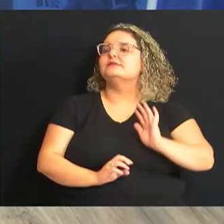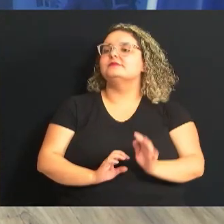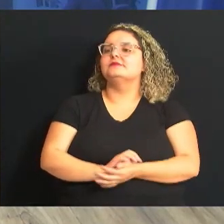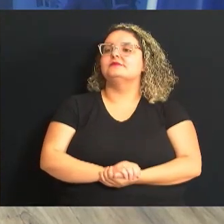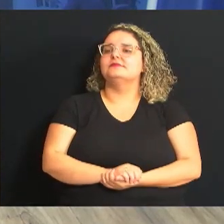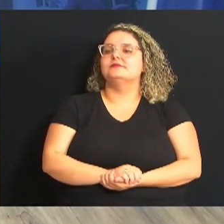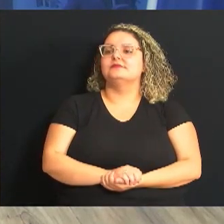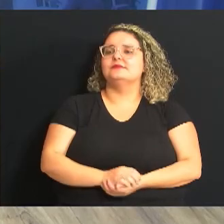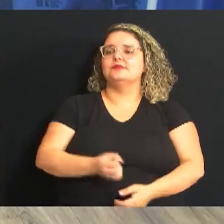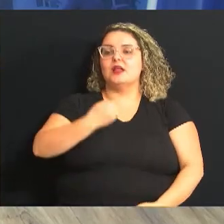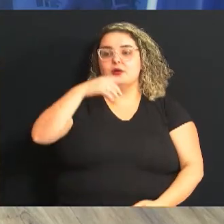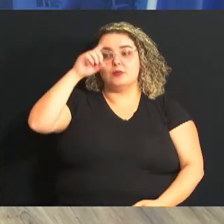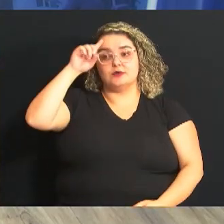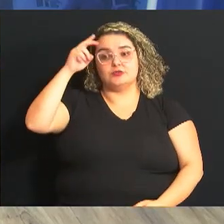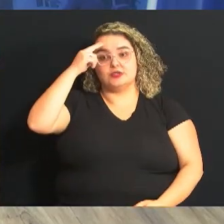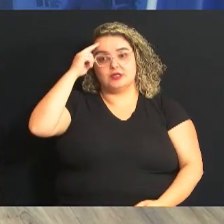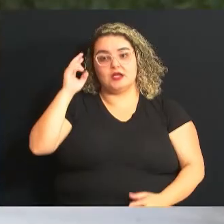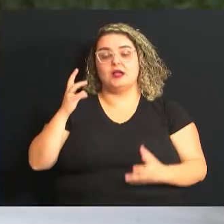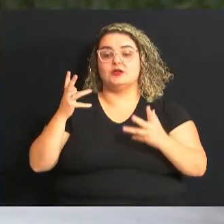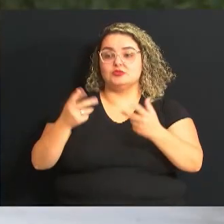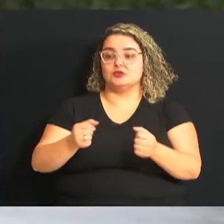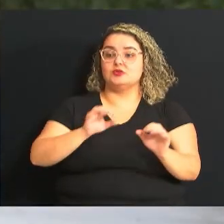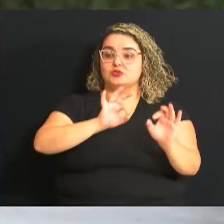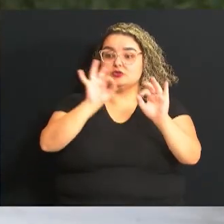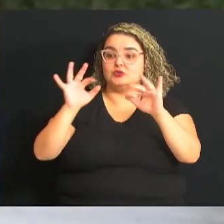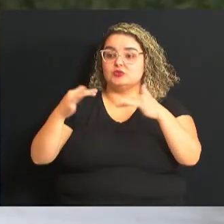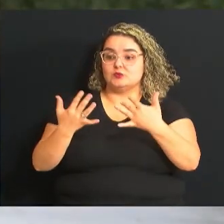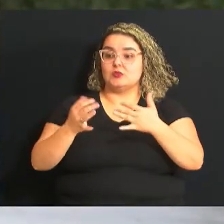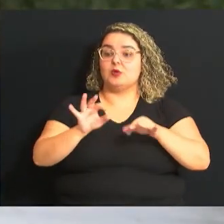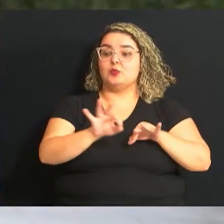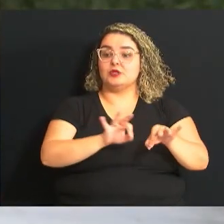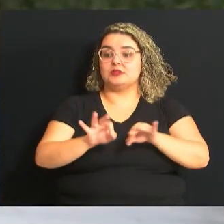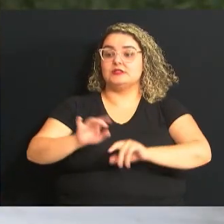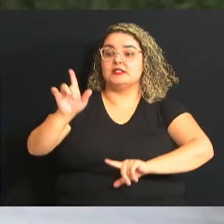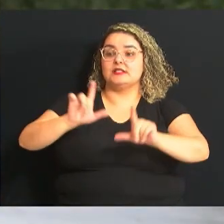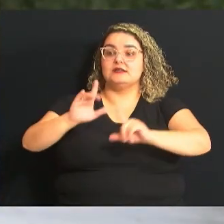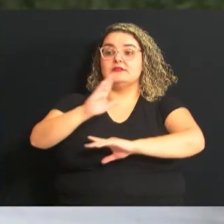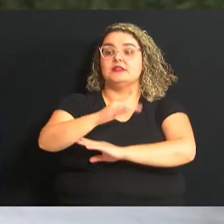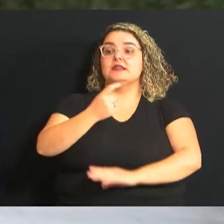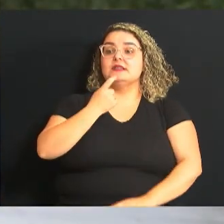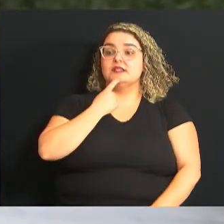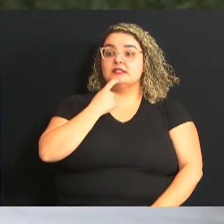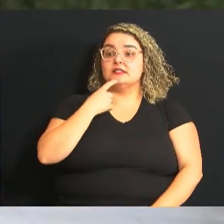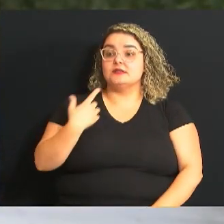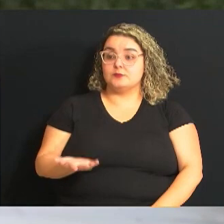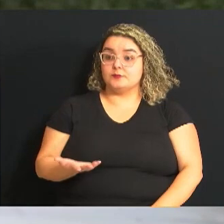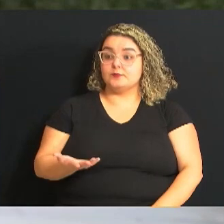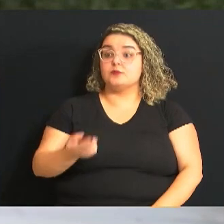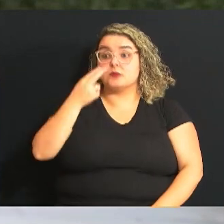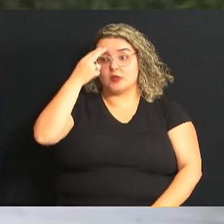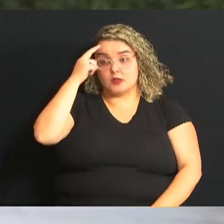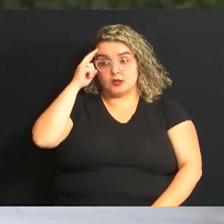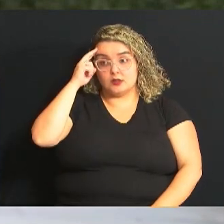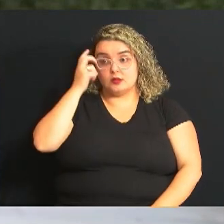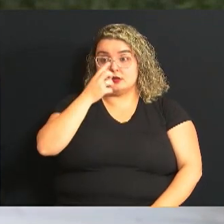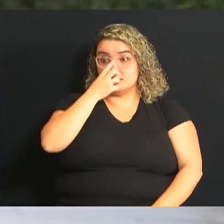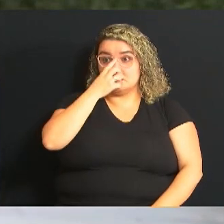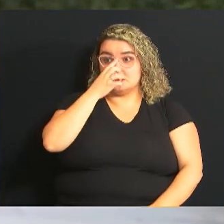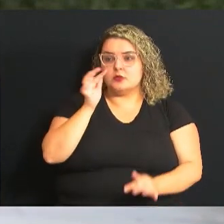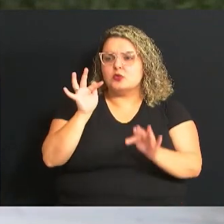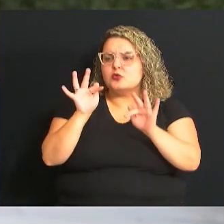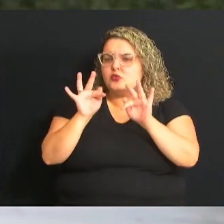Bom dia, Gabriel. Bom dia a todo mundo que está acompanhando aí a programação da TV Câmara Campinas. Pois é, Gabriel, a gente está no